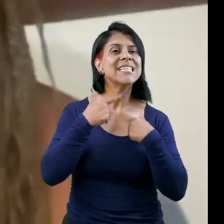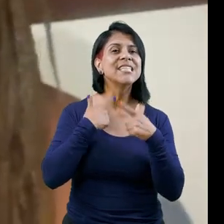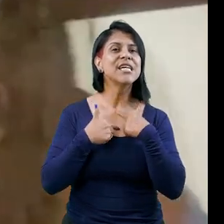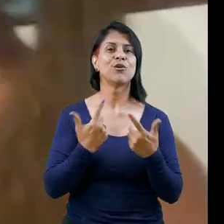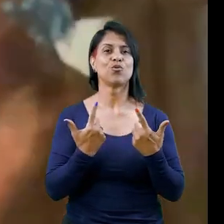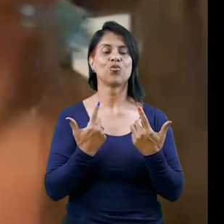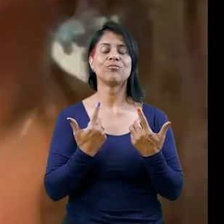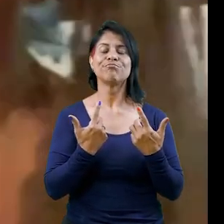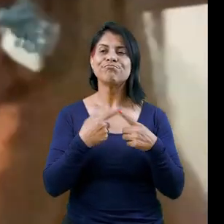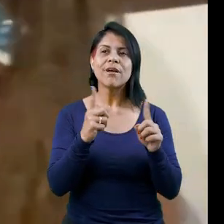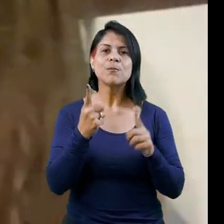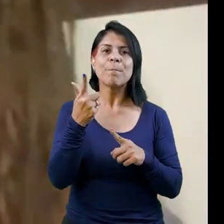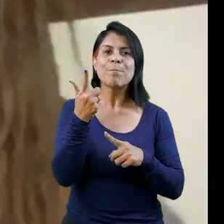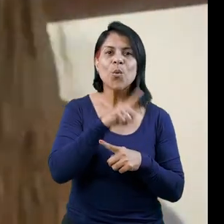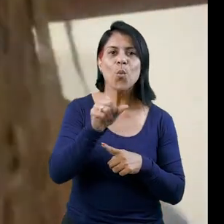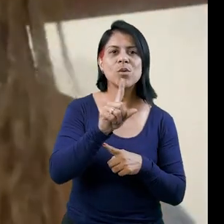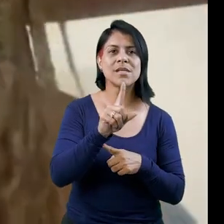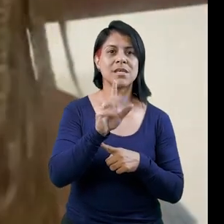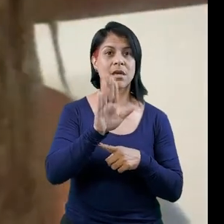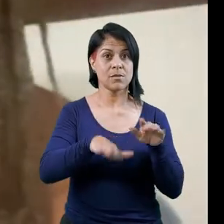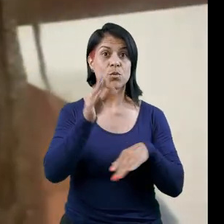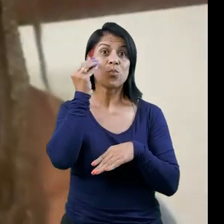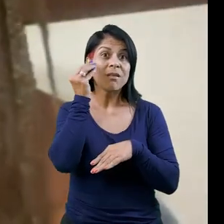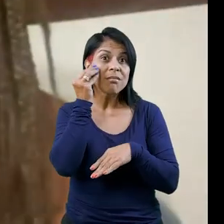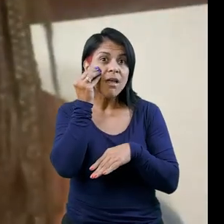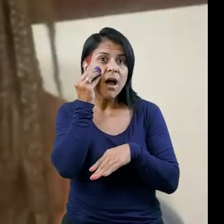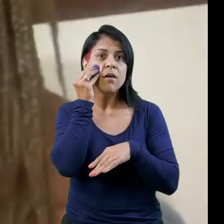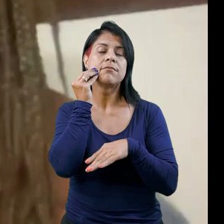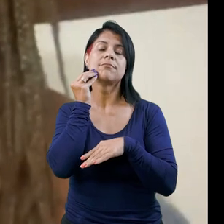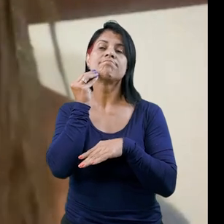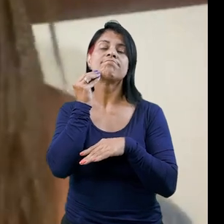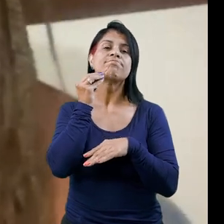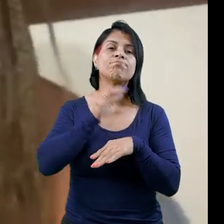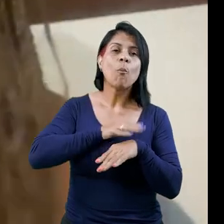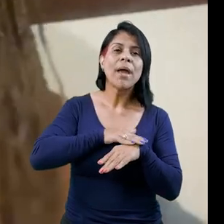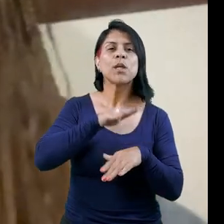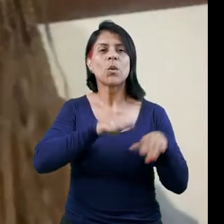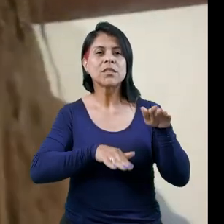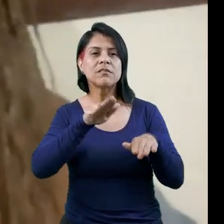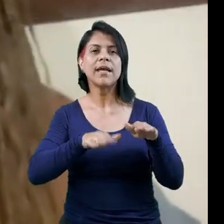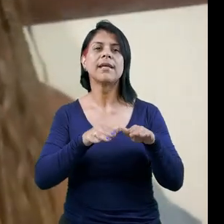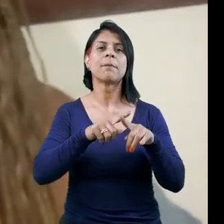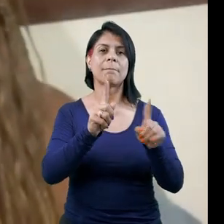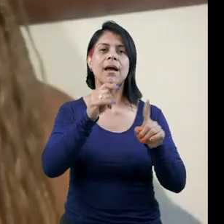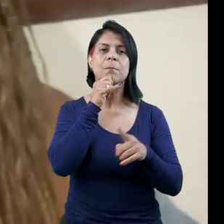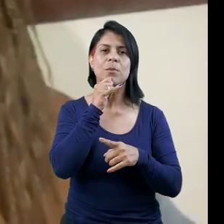conseguia, por mais que eu tentasse em alguns instantes, né, tipo,